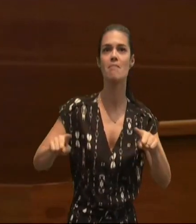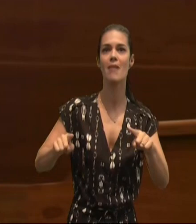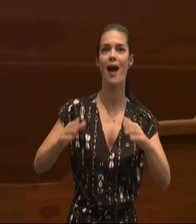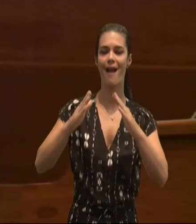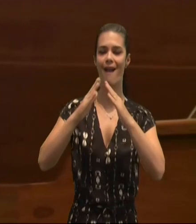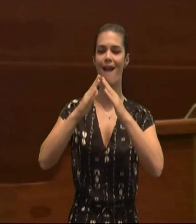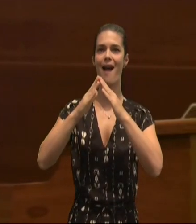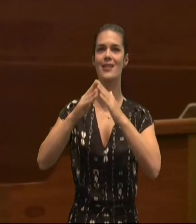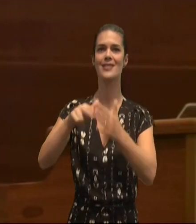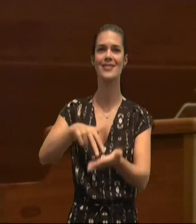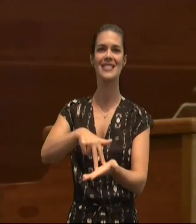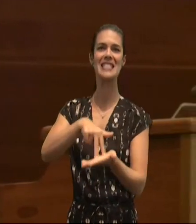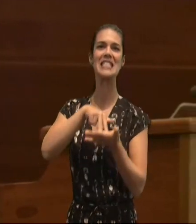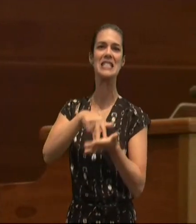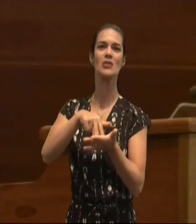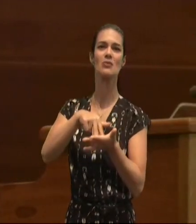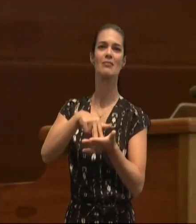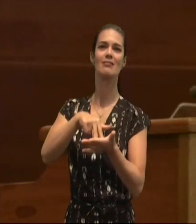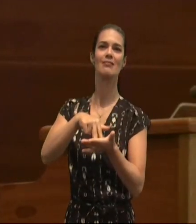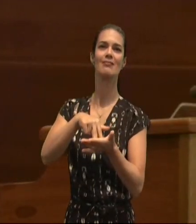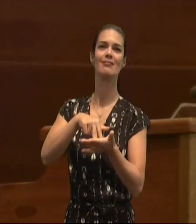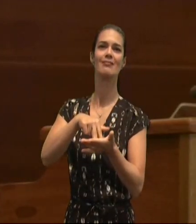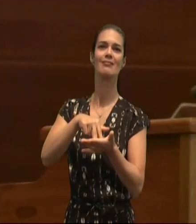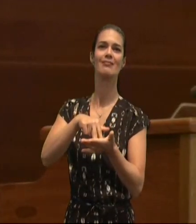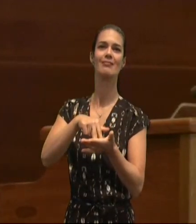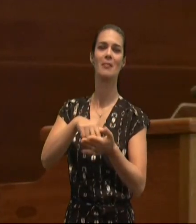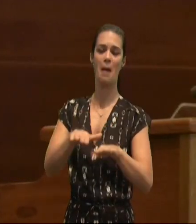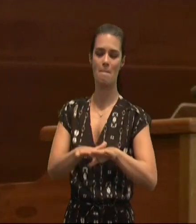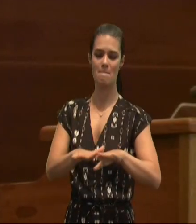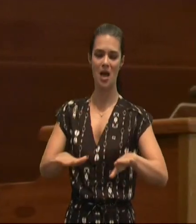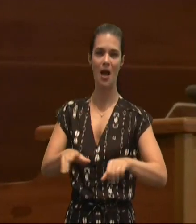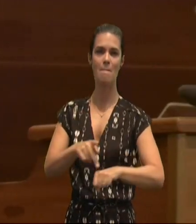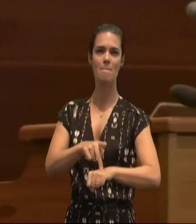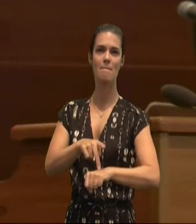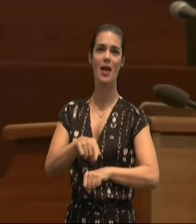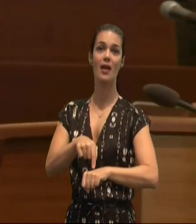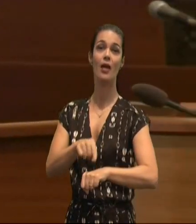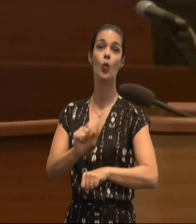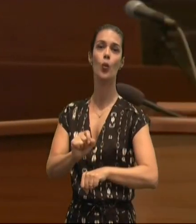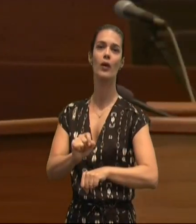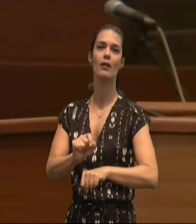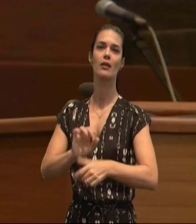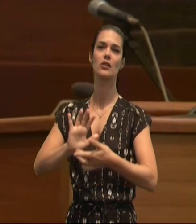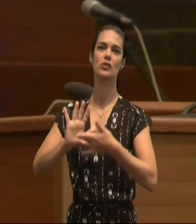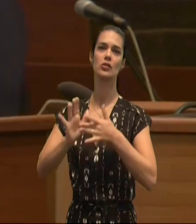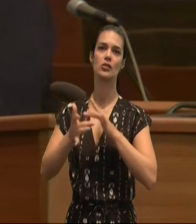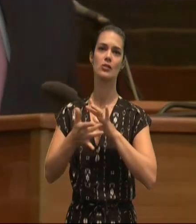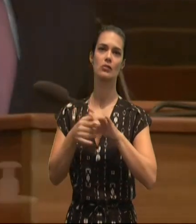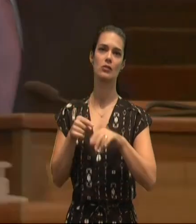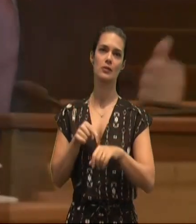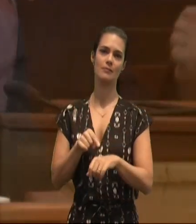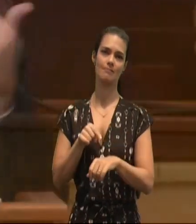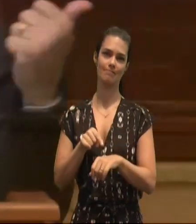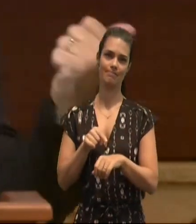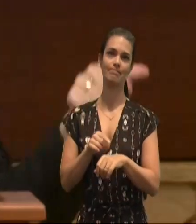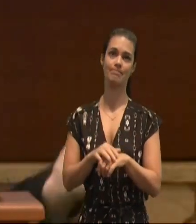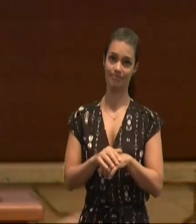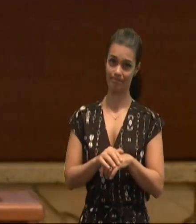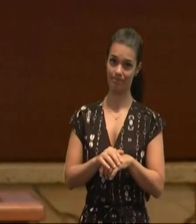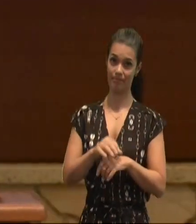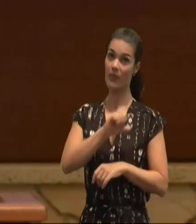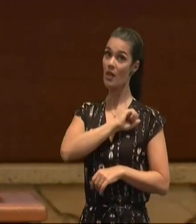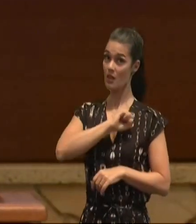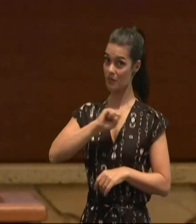porque ela foi construída sobre a rocha. Foi por isso que Samuel, fazendo